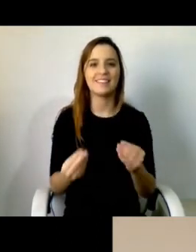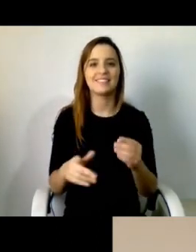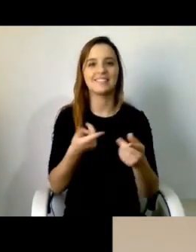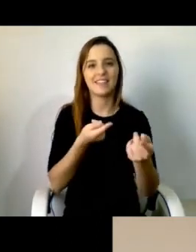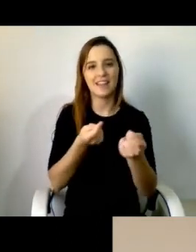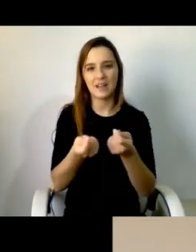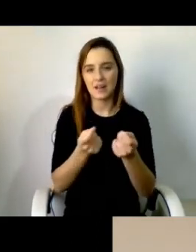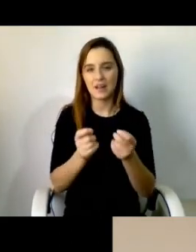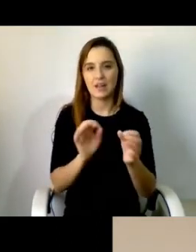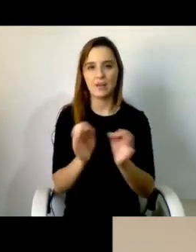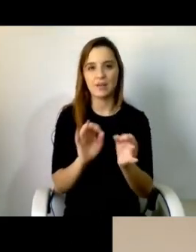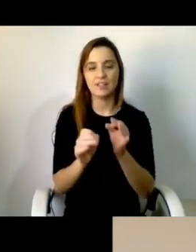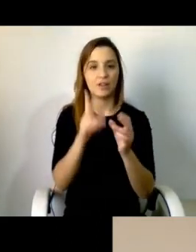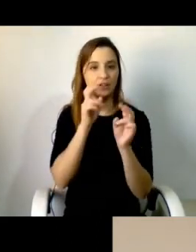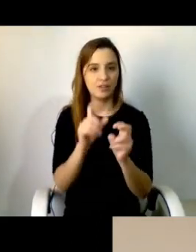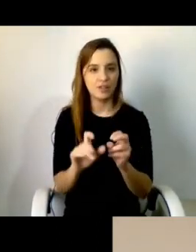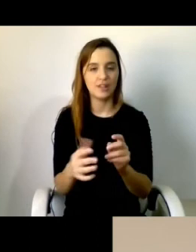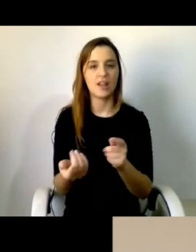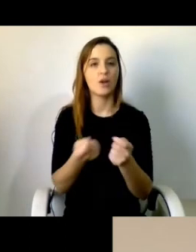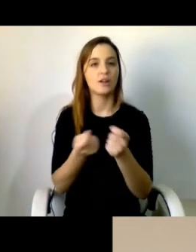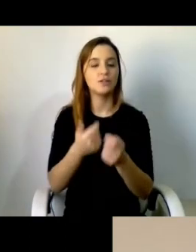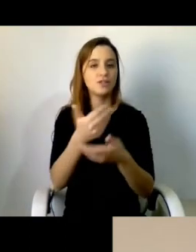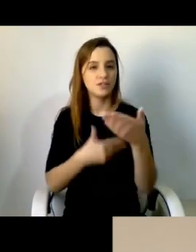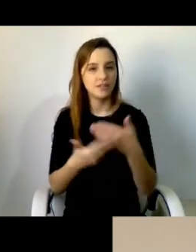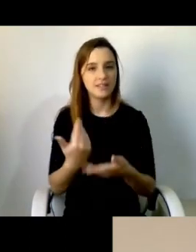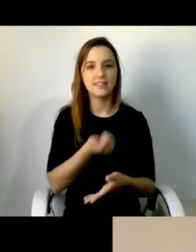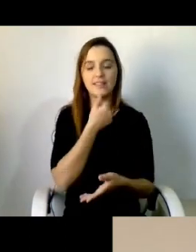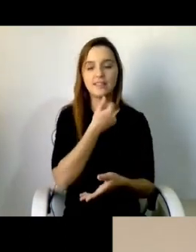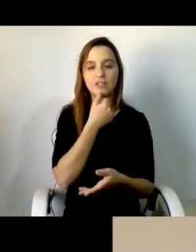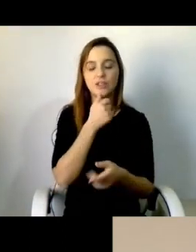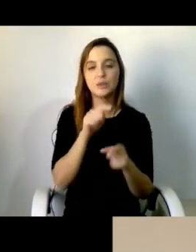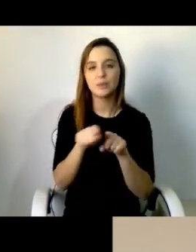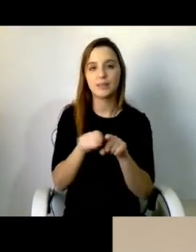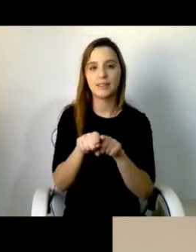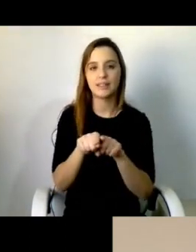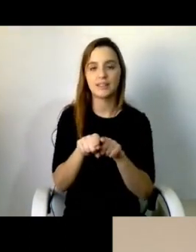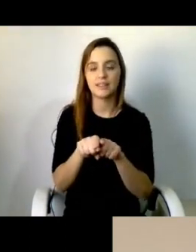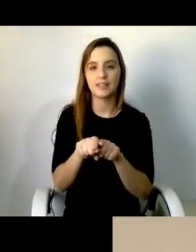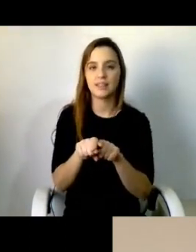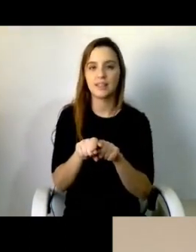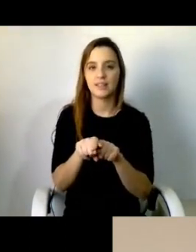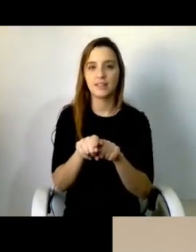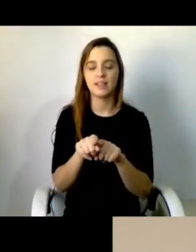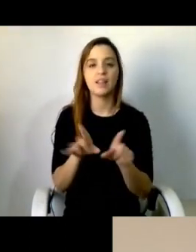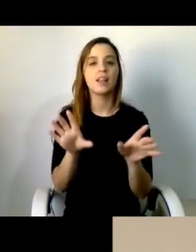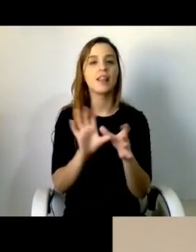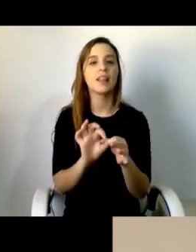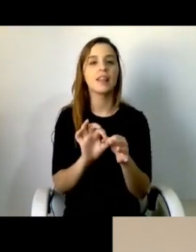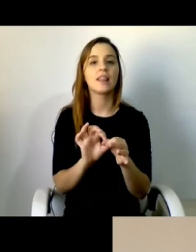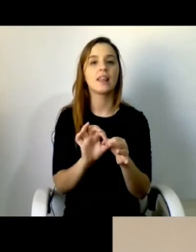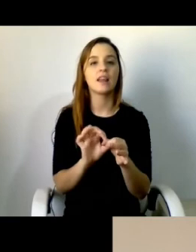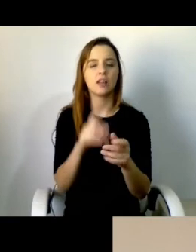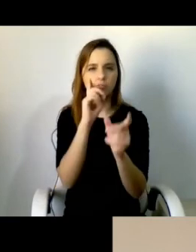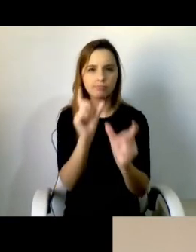de investigadores, organizações da deficiência e decisores políticos em torno da monitorização